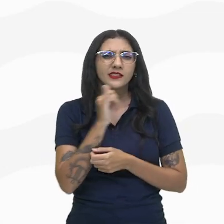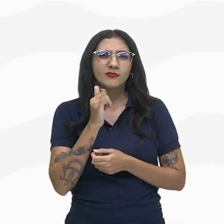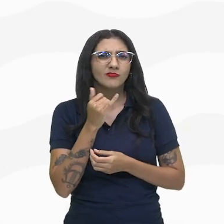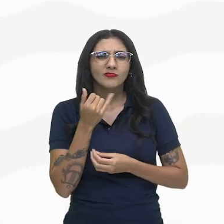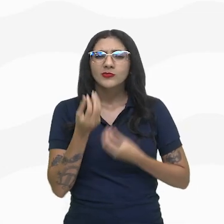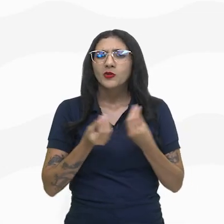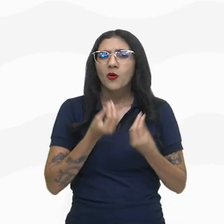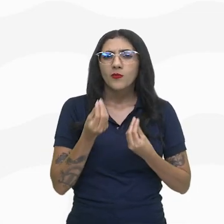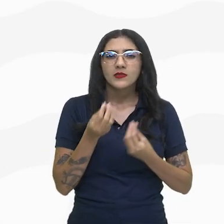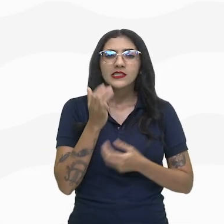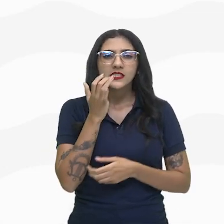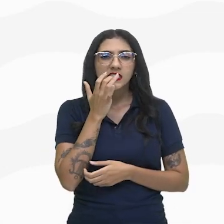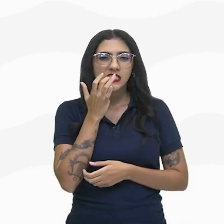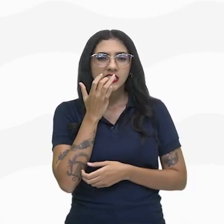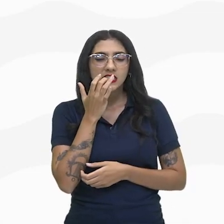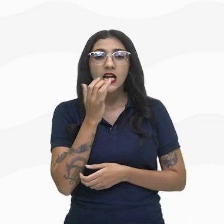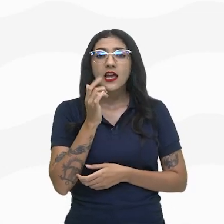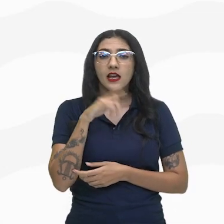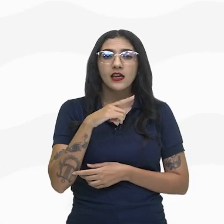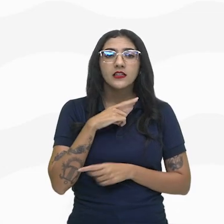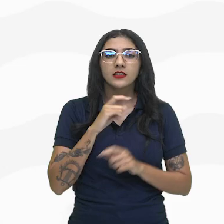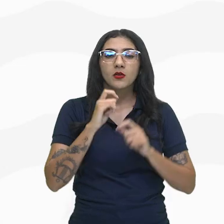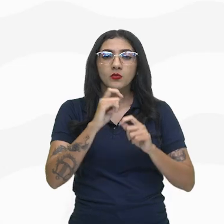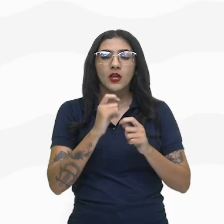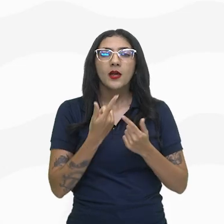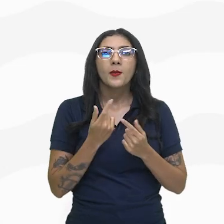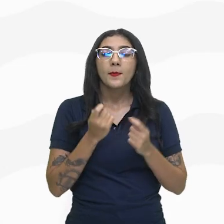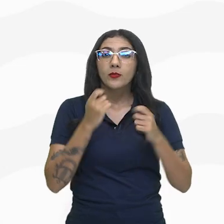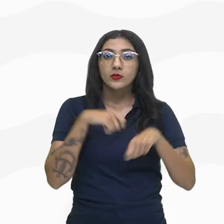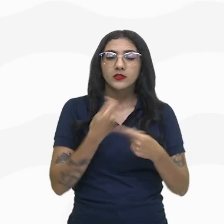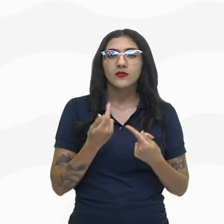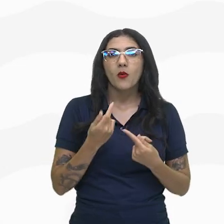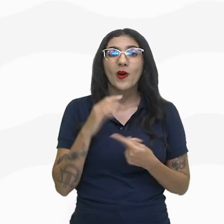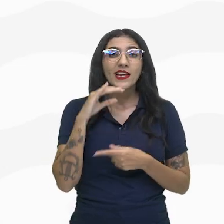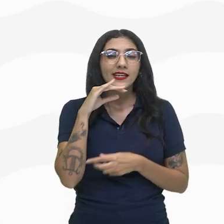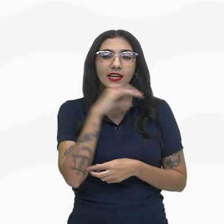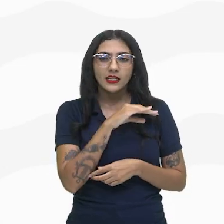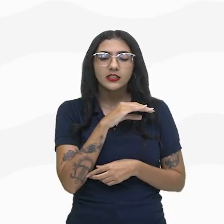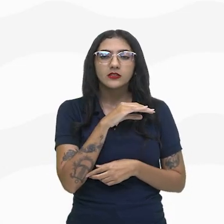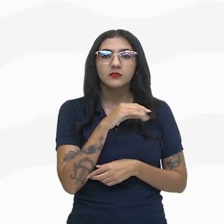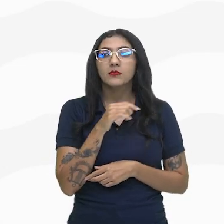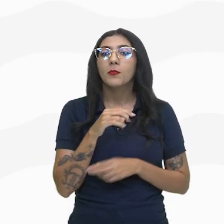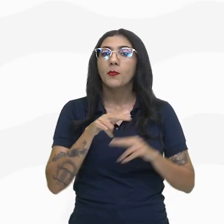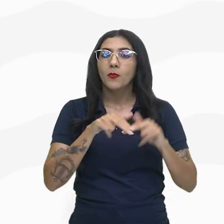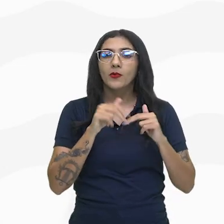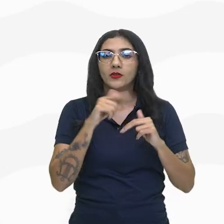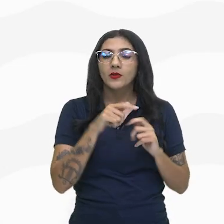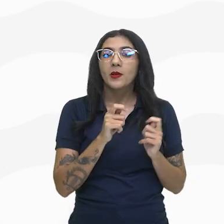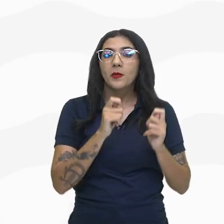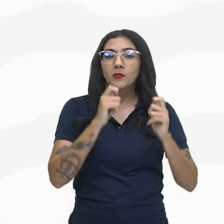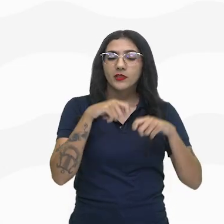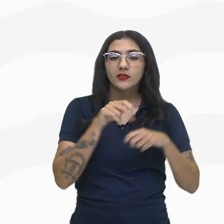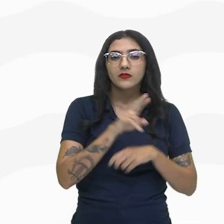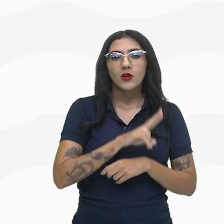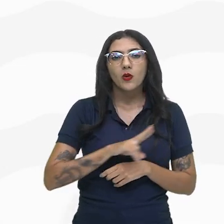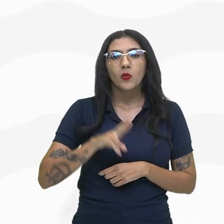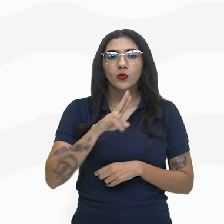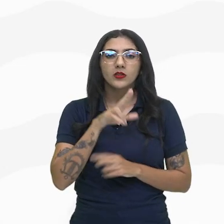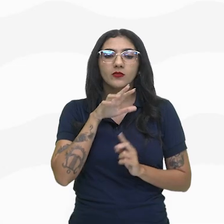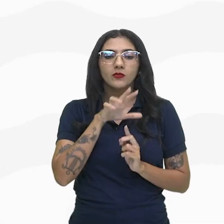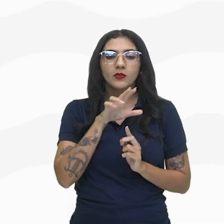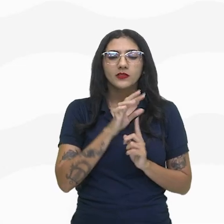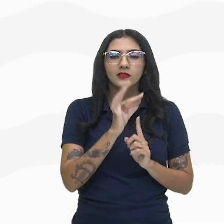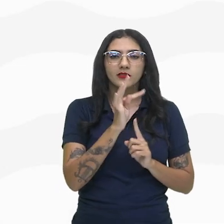exemplo, o plástico tem alto poder calorífico, podendo ser usado como combustível com um